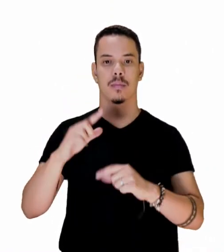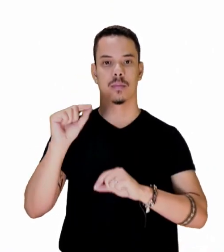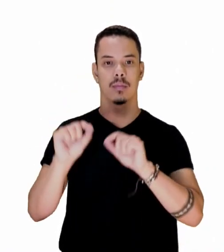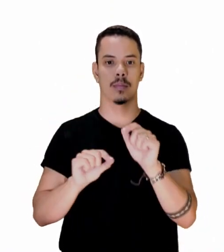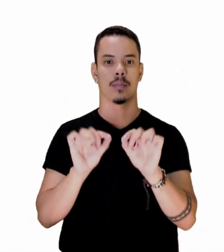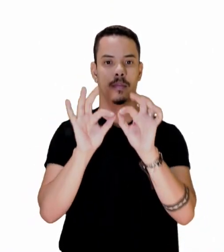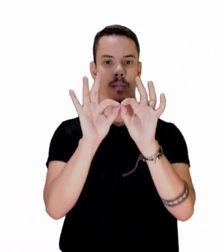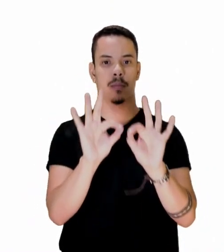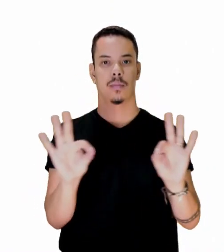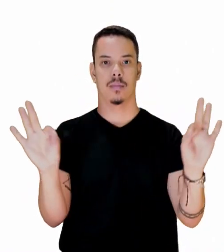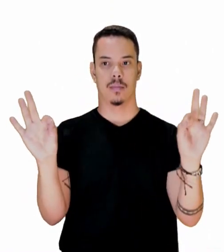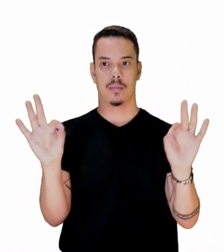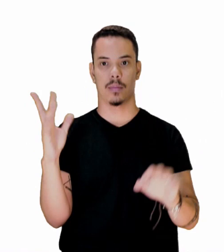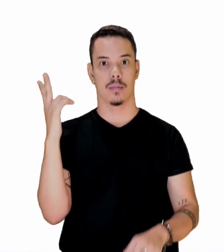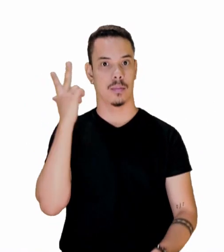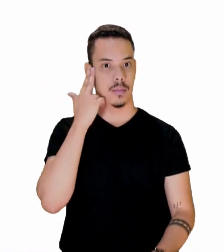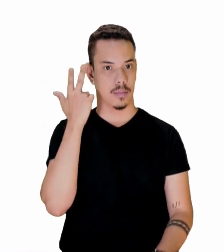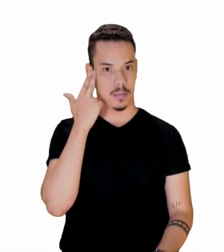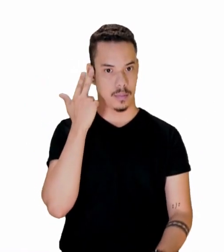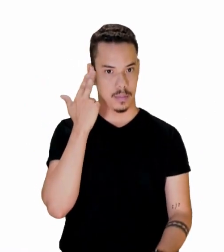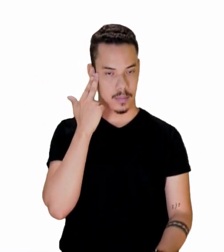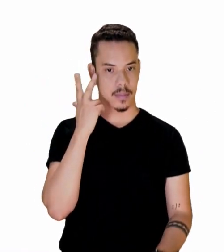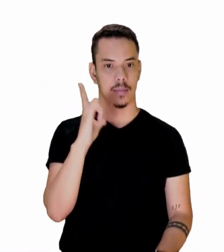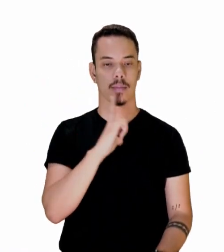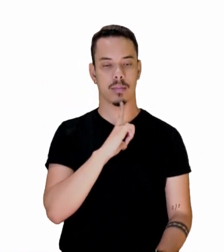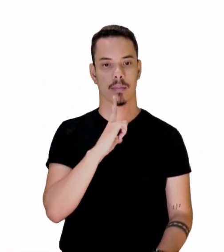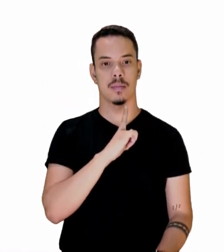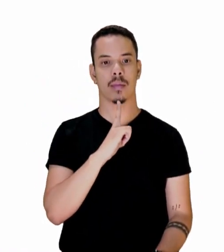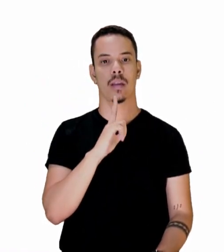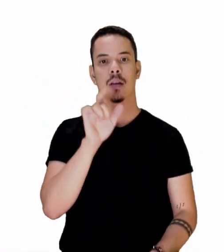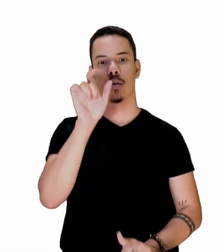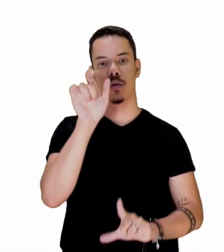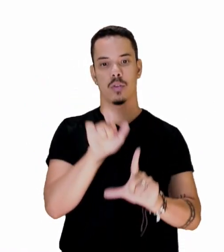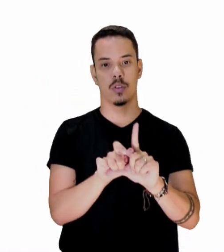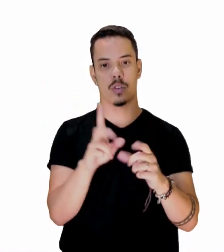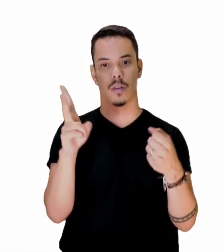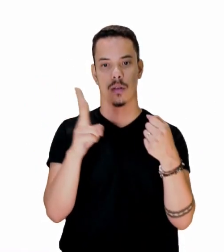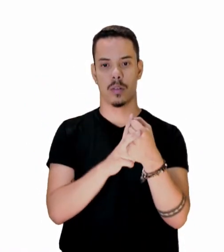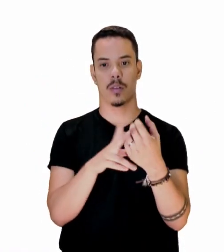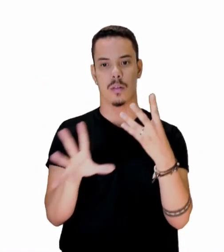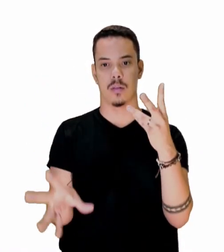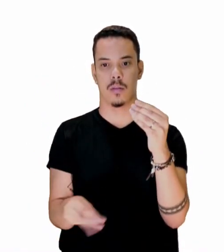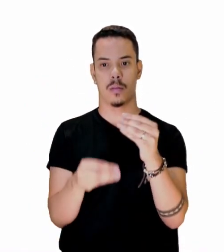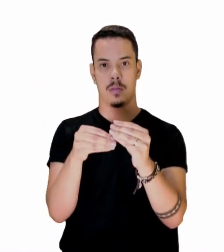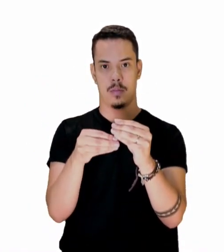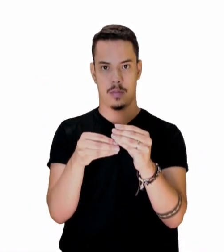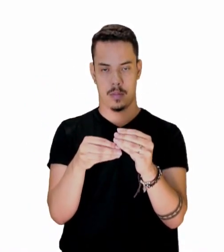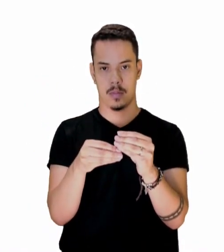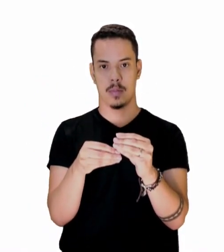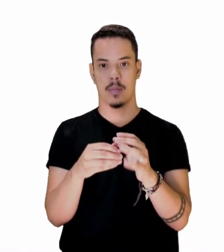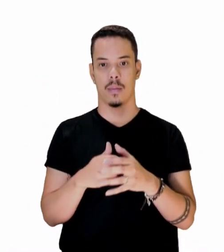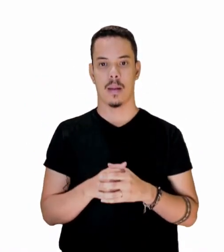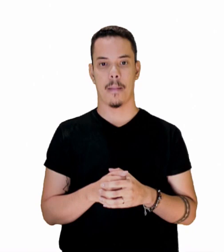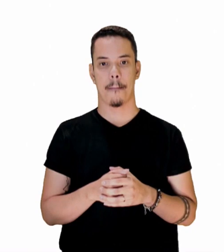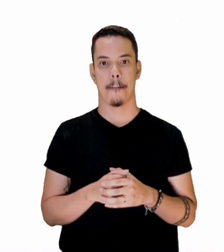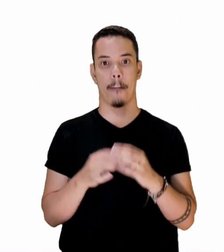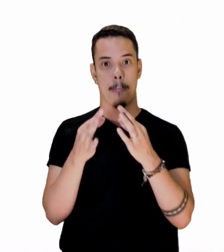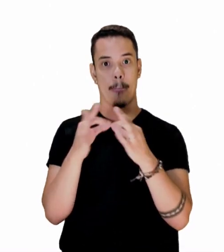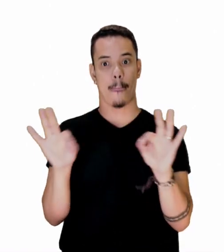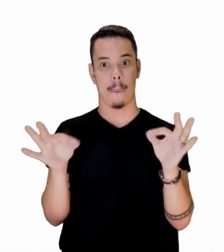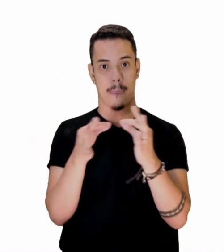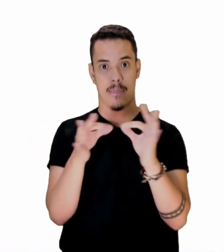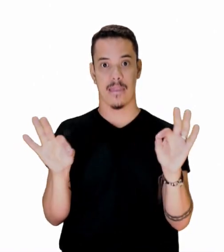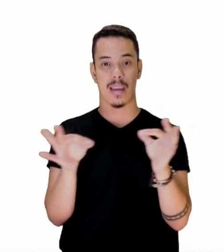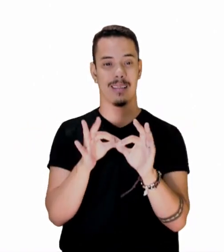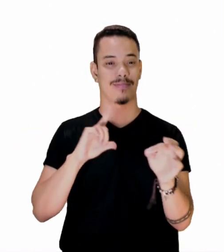Da frase. No normal, na frase nós temos sujeito, verbo e o complemento e os acessórios. Nessa figura de sintaxe,